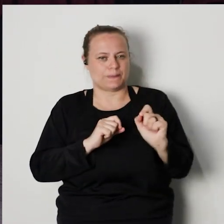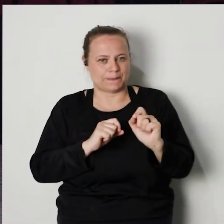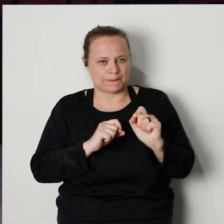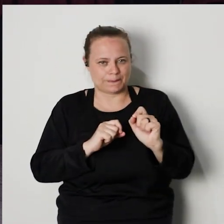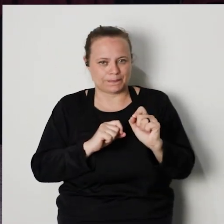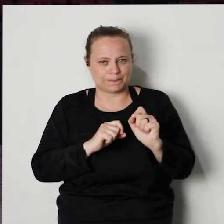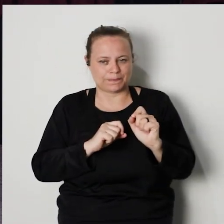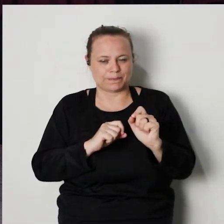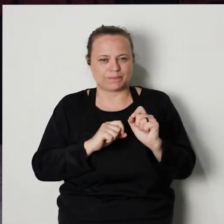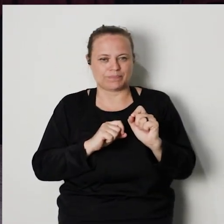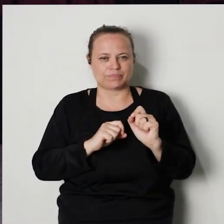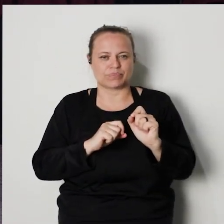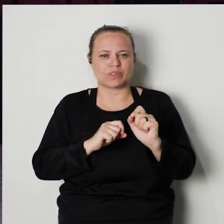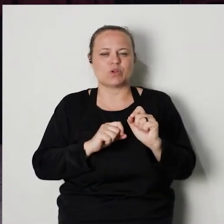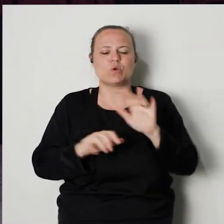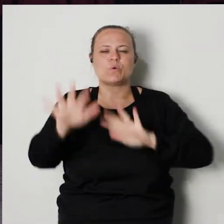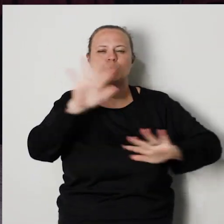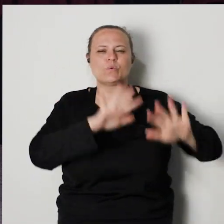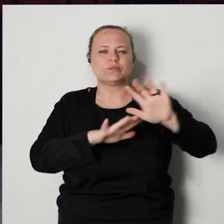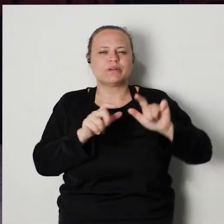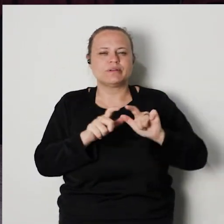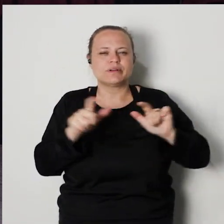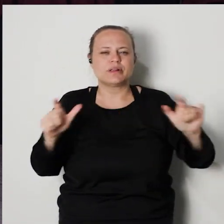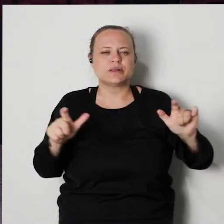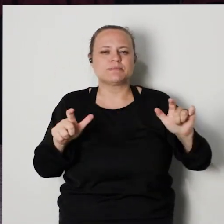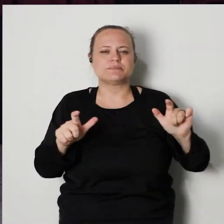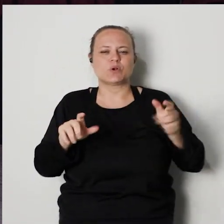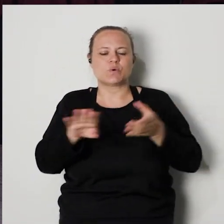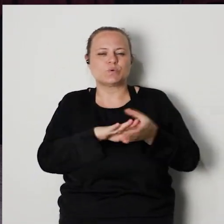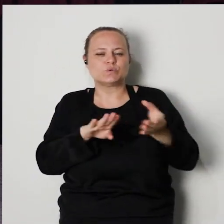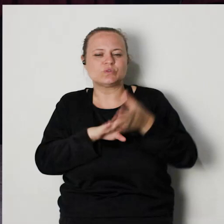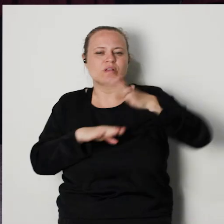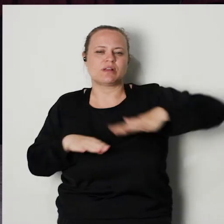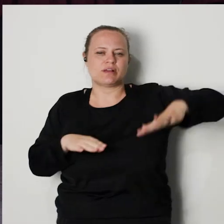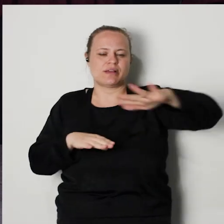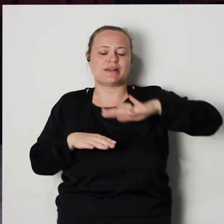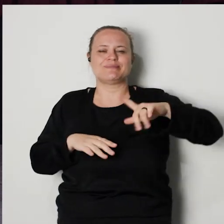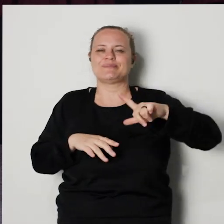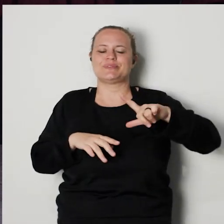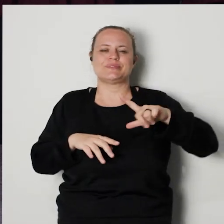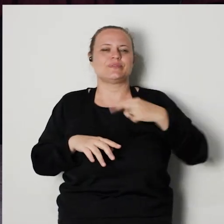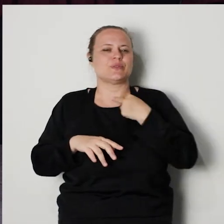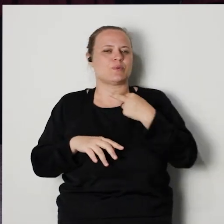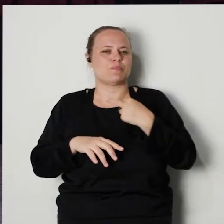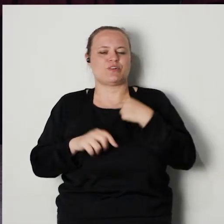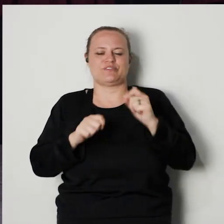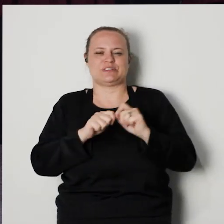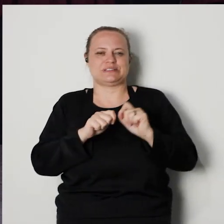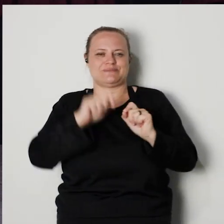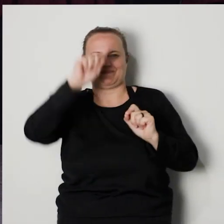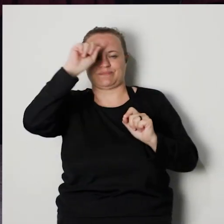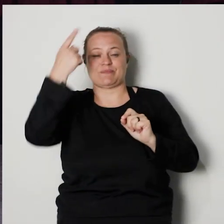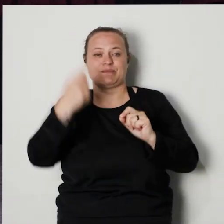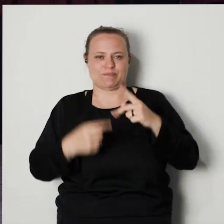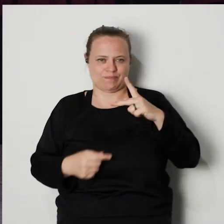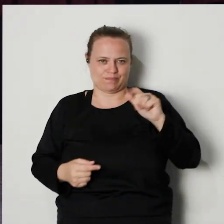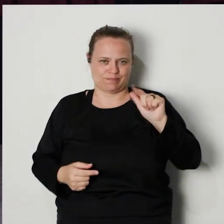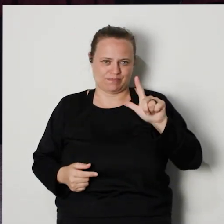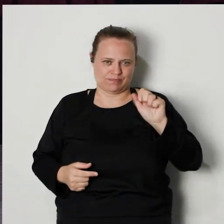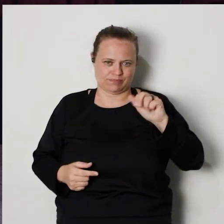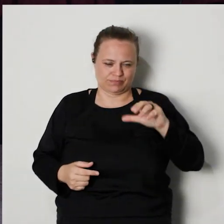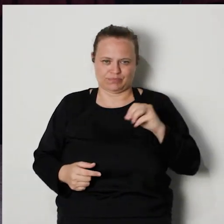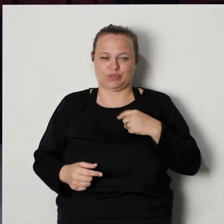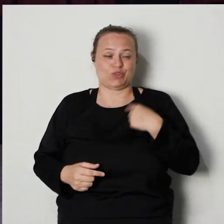pequeno sozinho não faz e também não contrata um apoio. Havia muita preocupação, Manu, eu vou dizer, é que